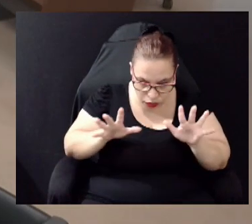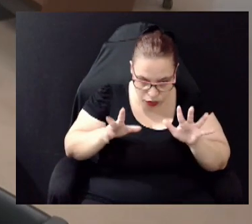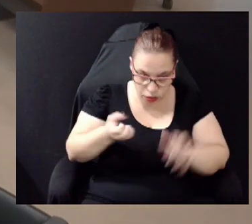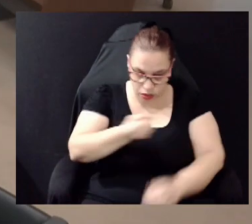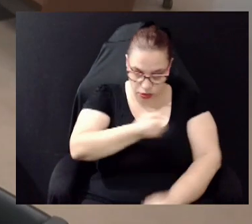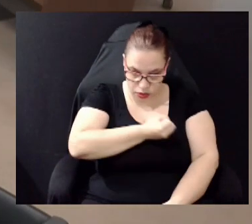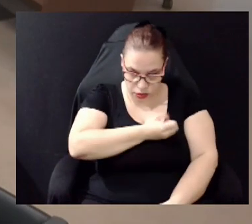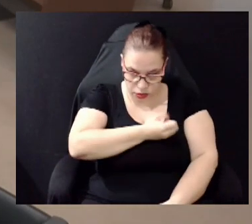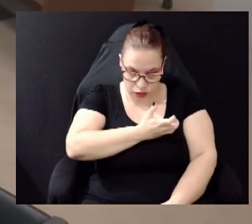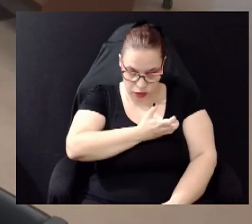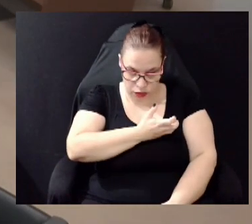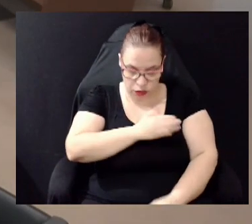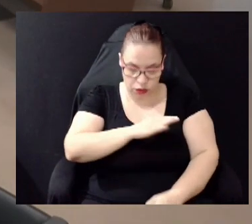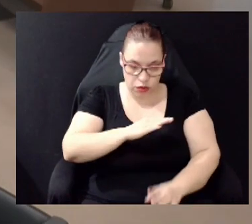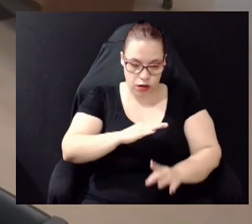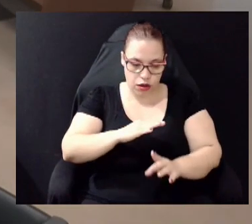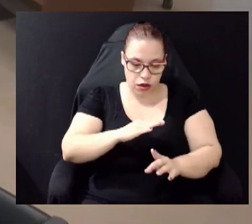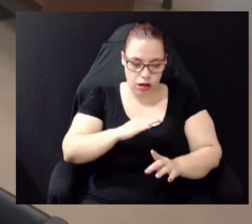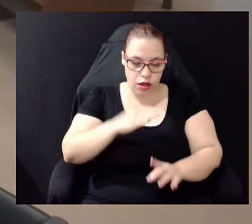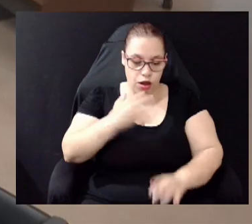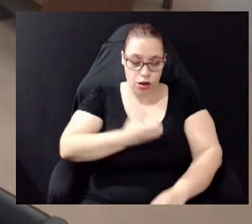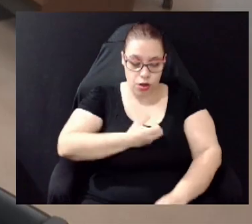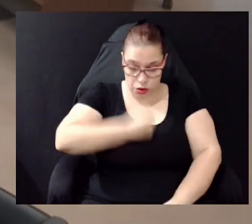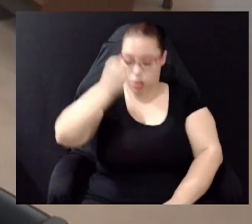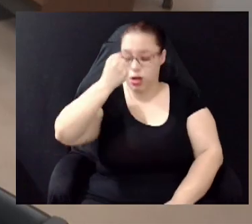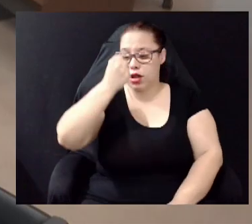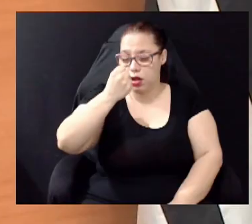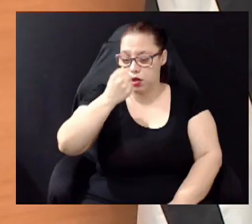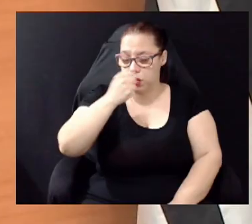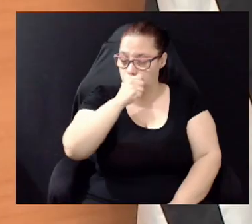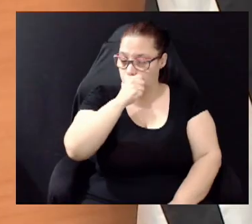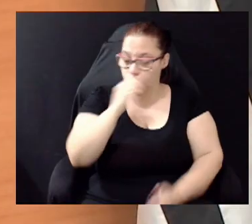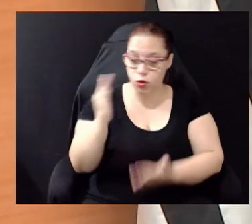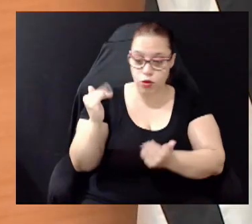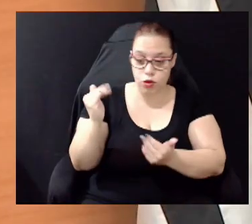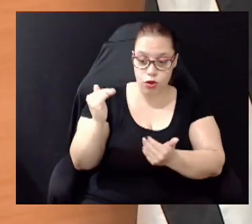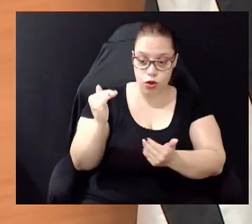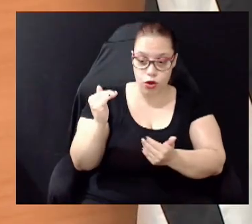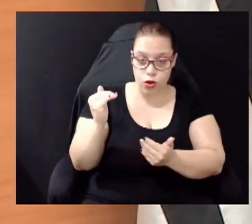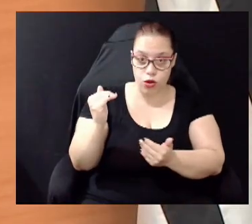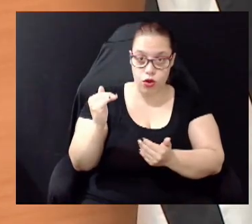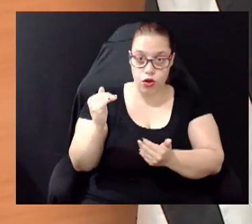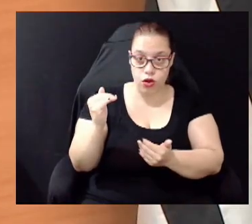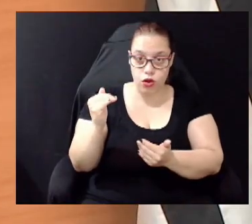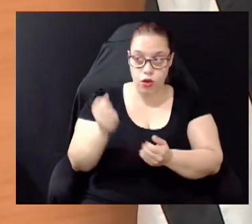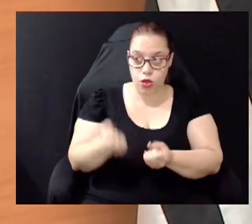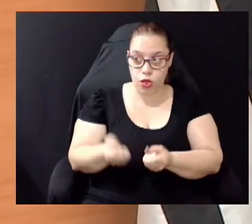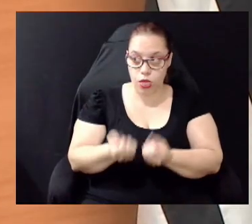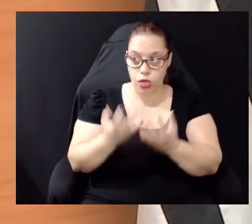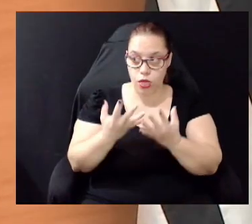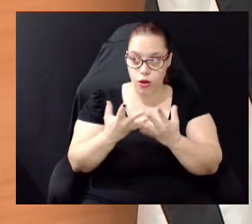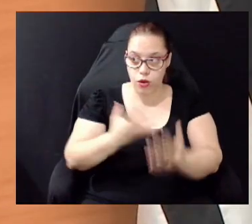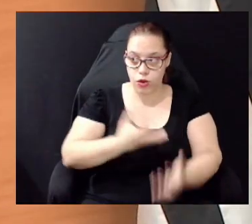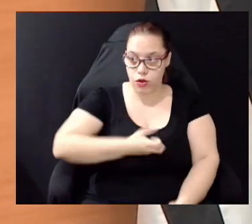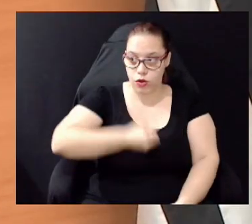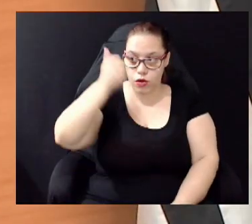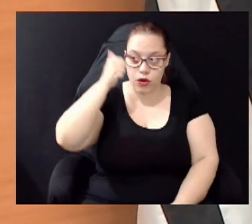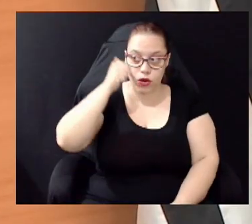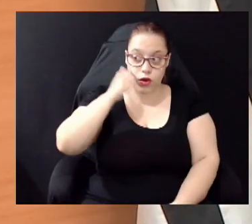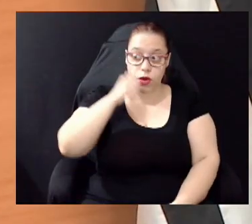assassinatos sociais, de suicídios de mulheres jovens, e você tem uma explosão nos suicídios de mulheres